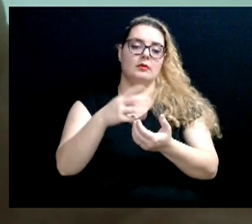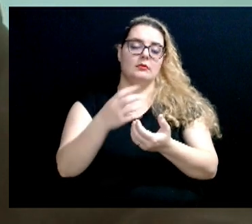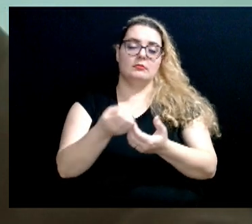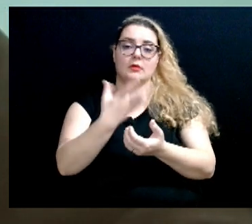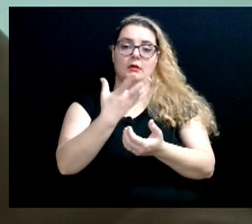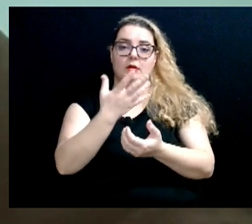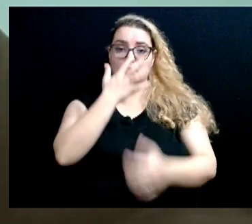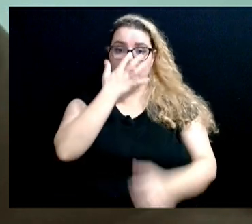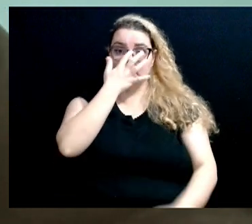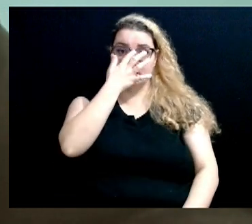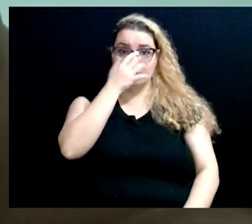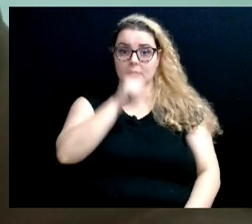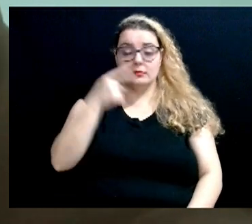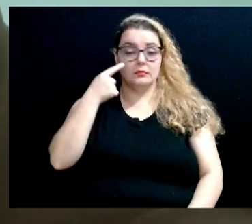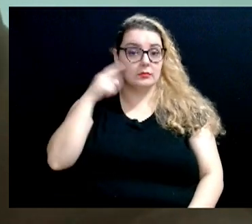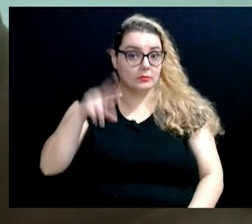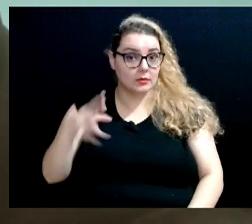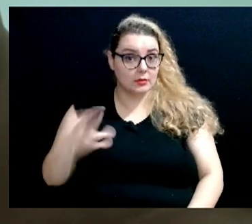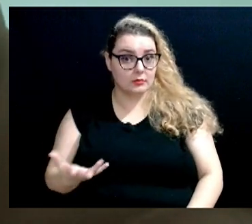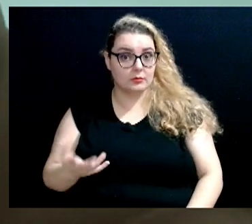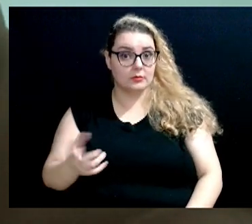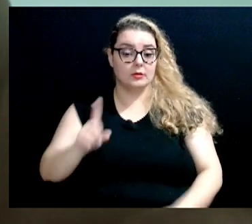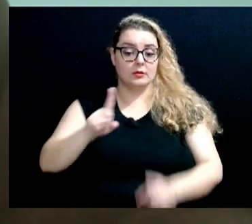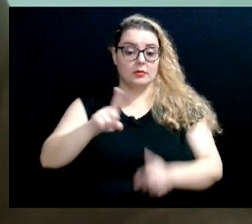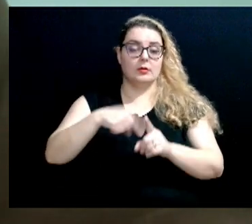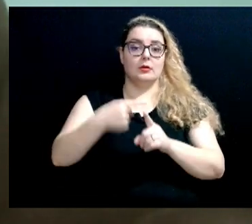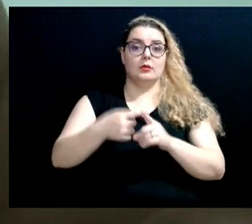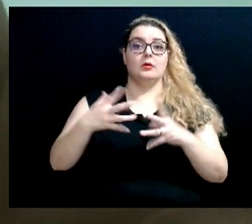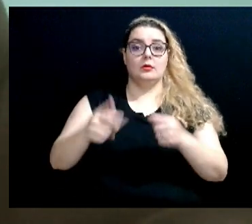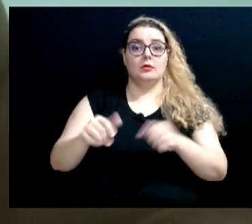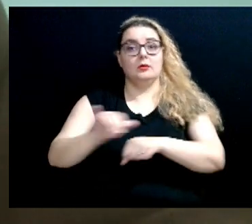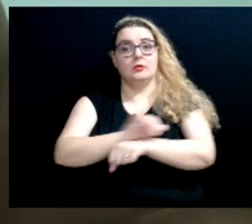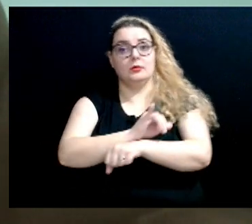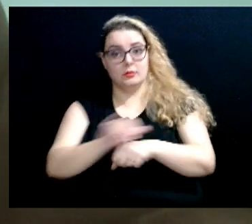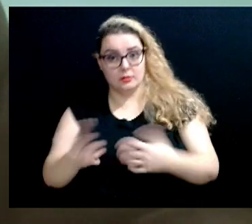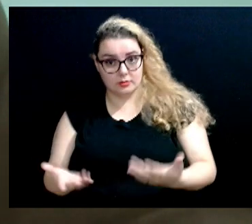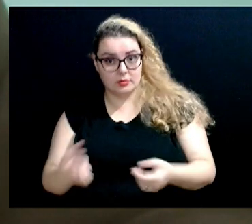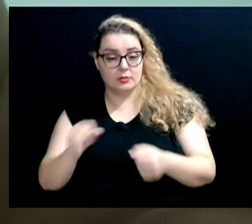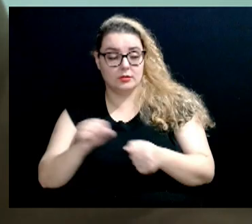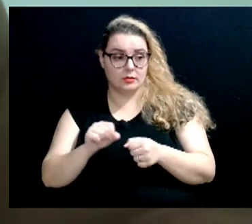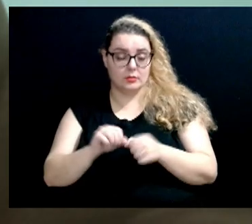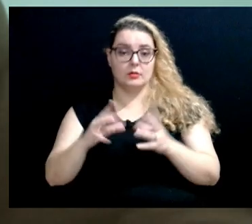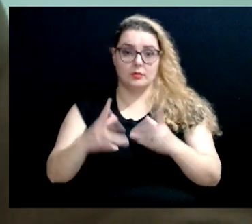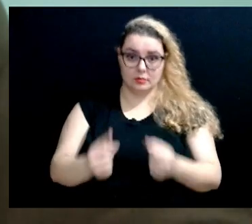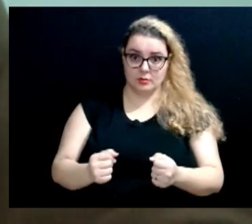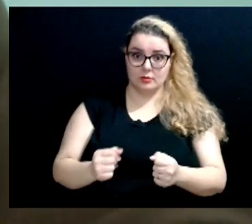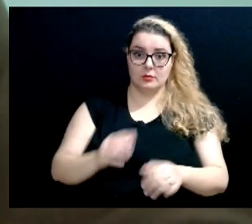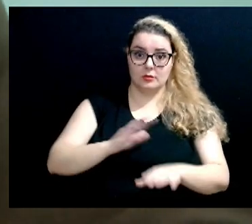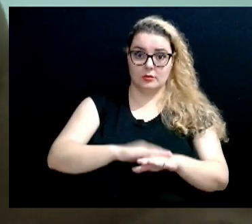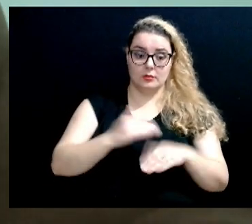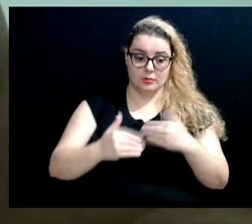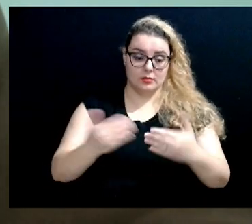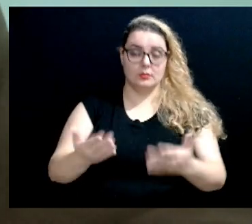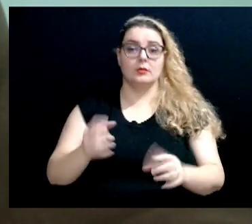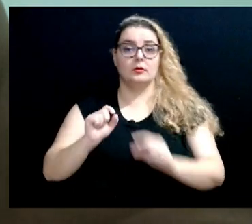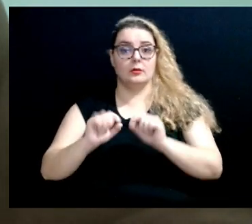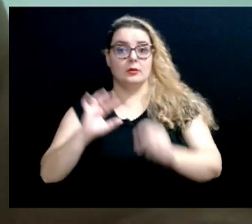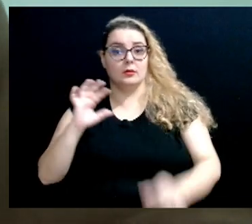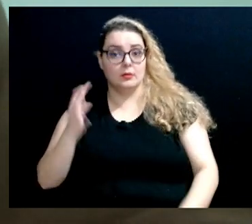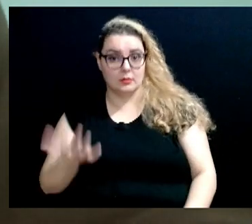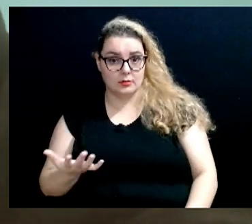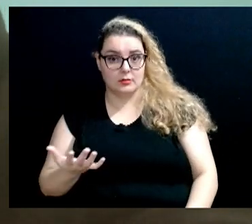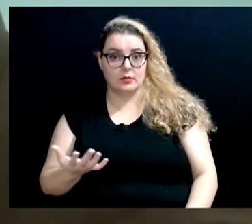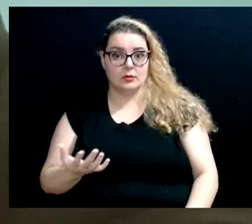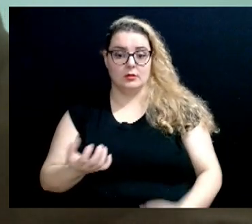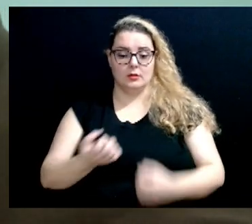WhatsApp. Eu estou reativando todos os mecanismos que fazem tudo isso vir a funcionar. Ou seja, além da luminosidade,